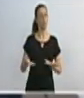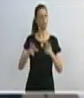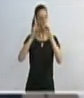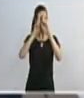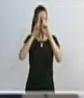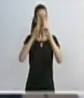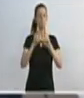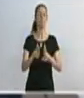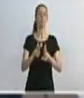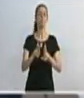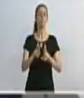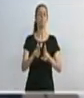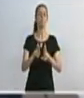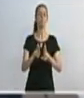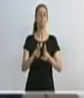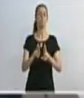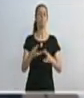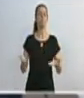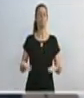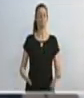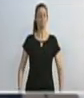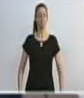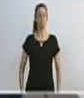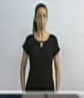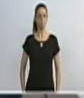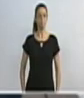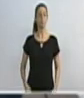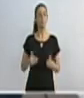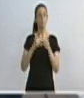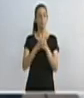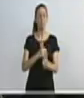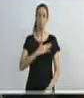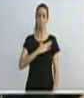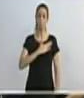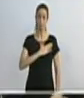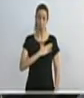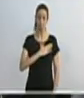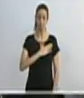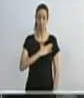respeito, tomamos posição para a execução do hino nacional.